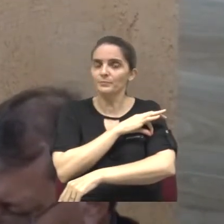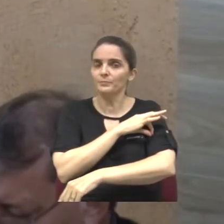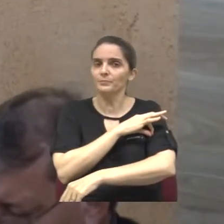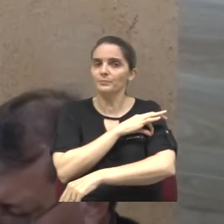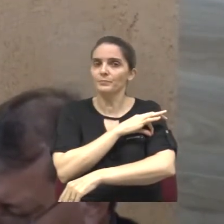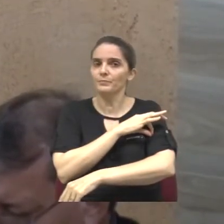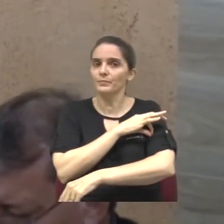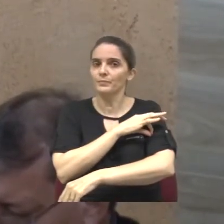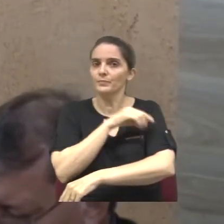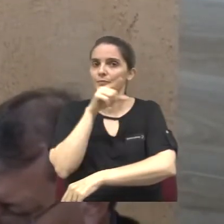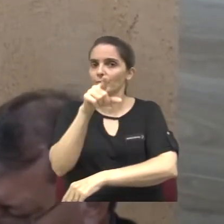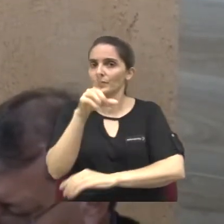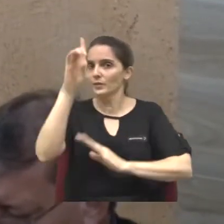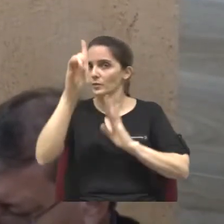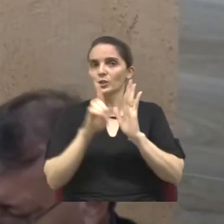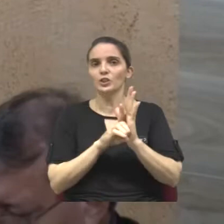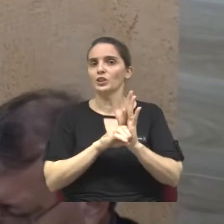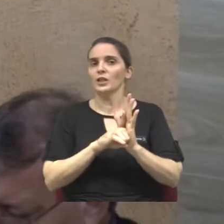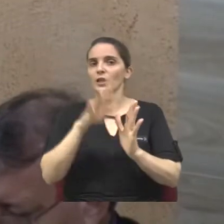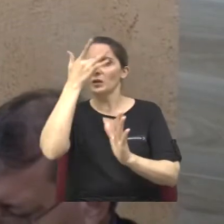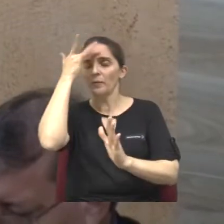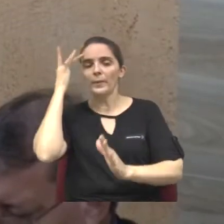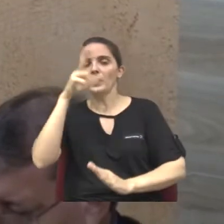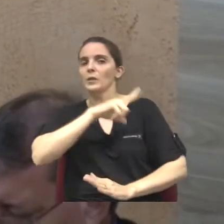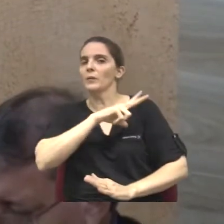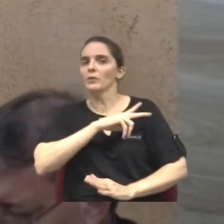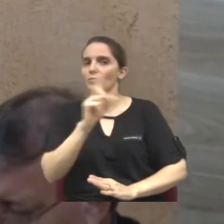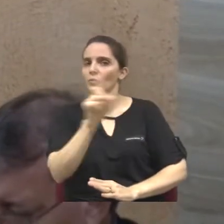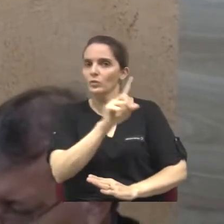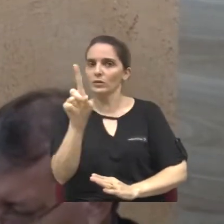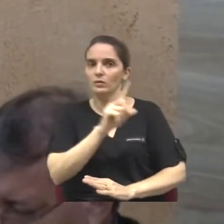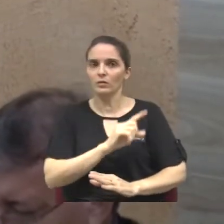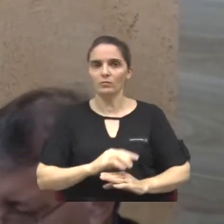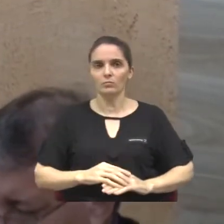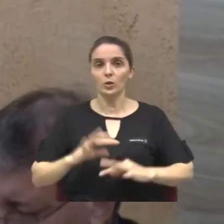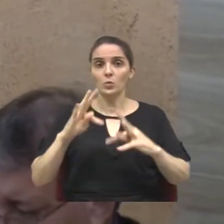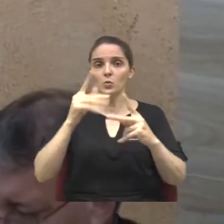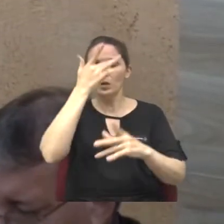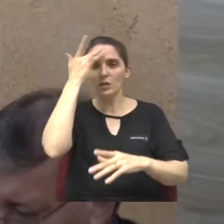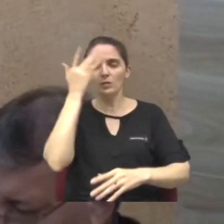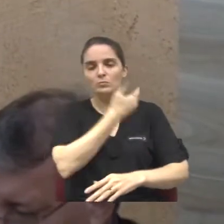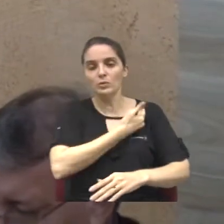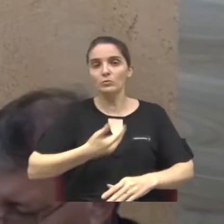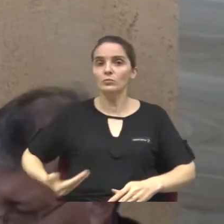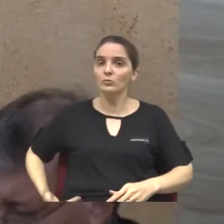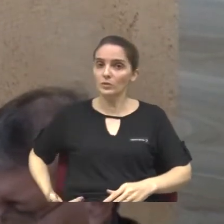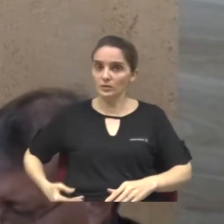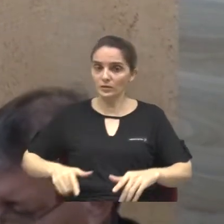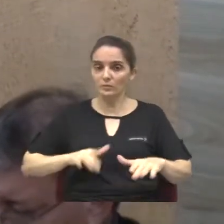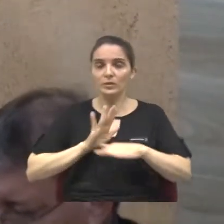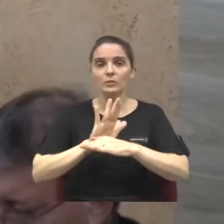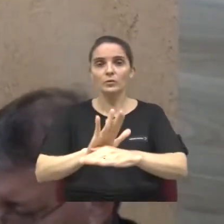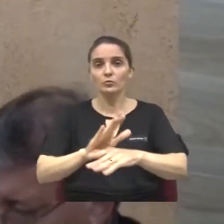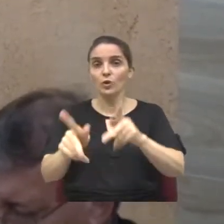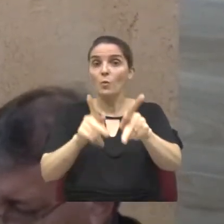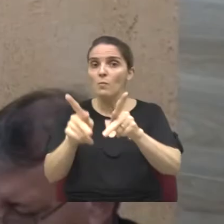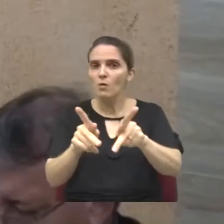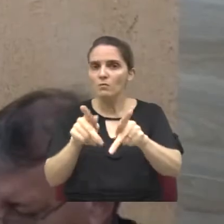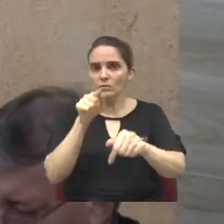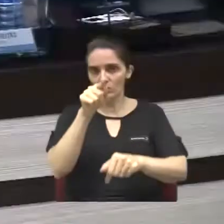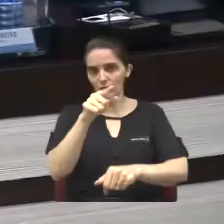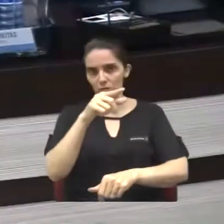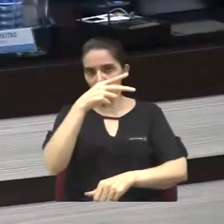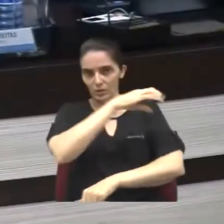senhor não tem direito de ter mordomo, não. Todo servidor é para servir a população de Limeira, e não ao senhor. Obrigado, senhor presidente.